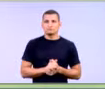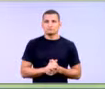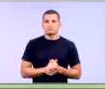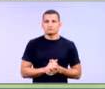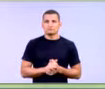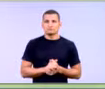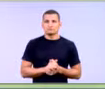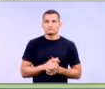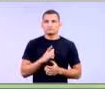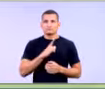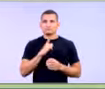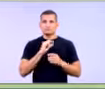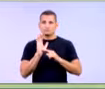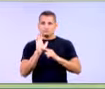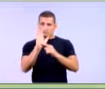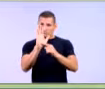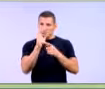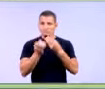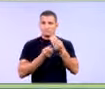a ilustração.